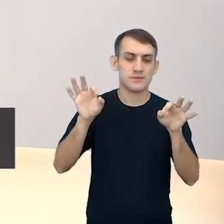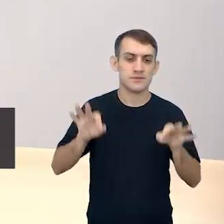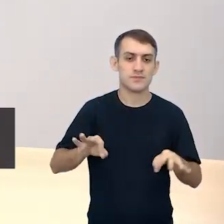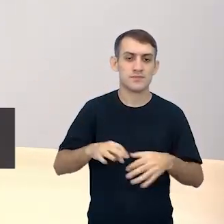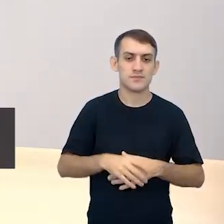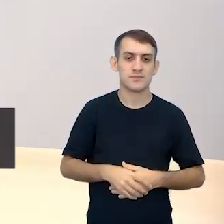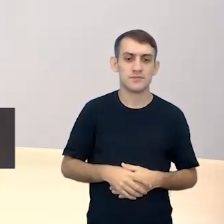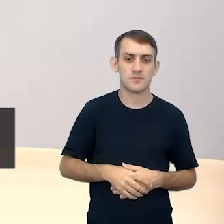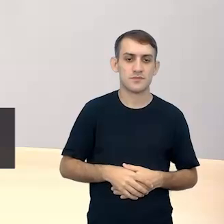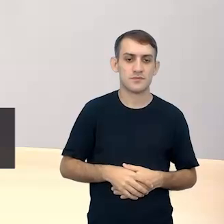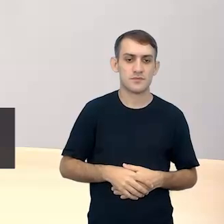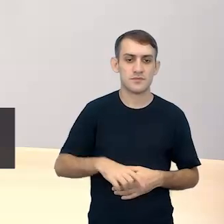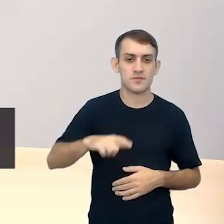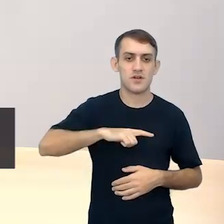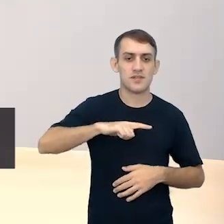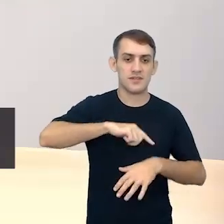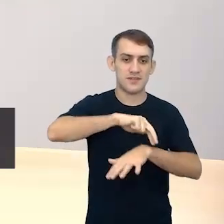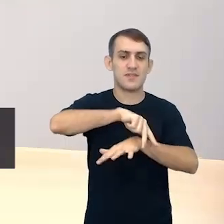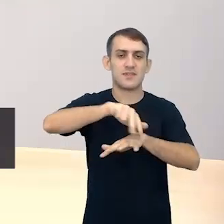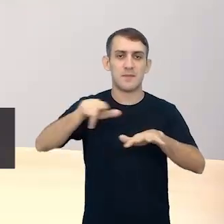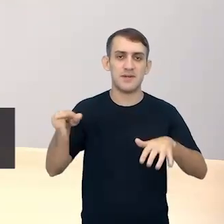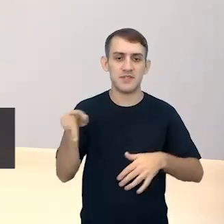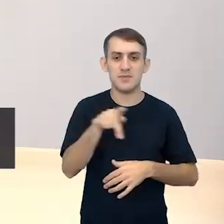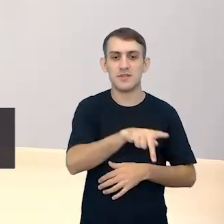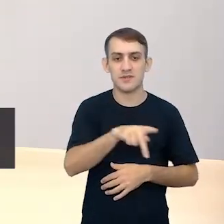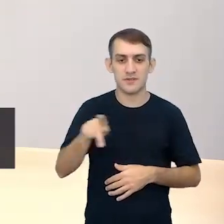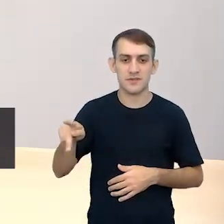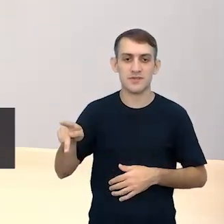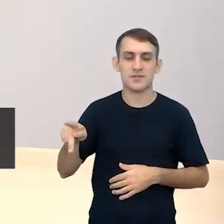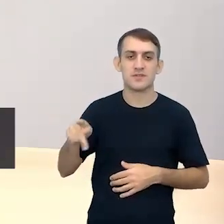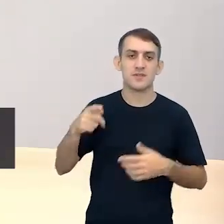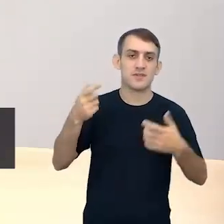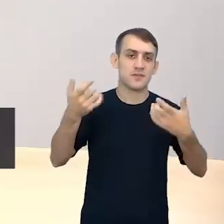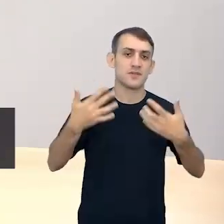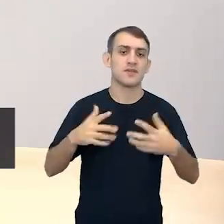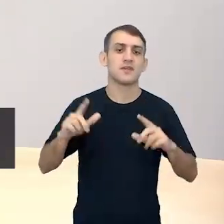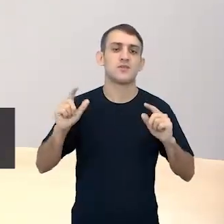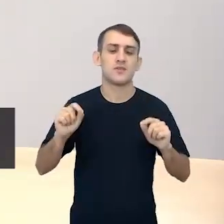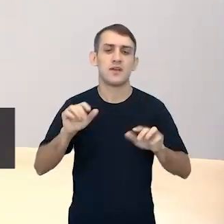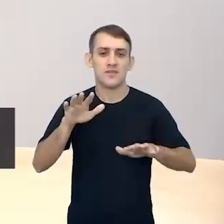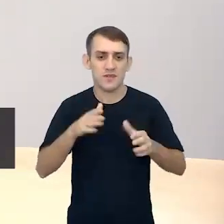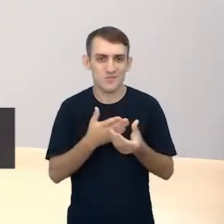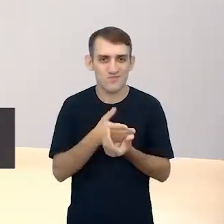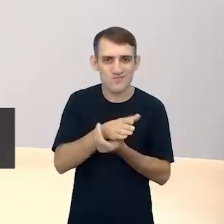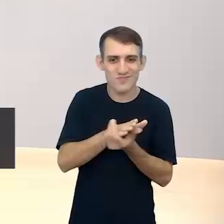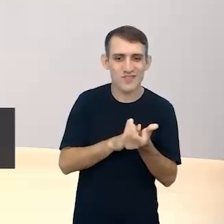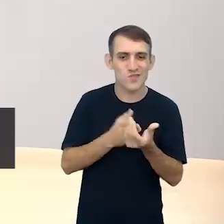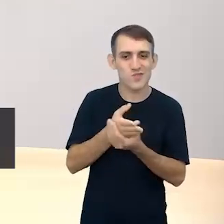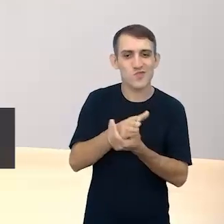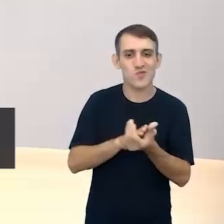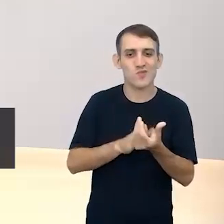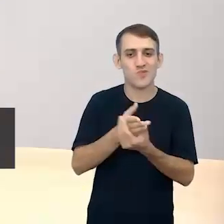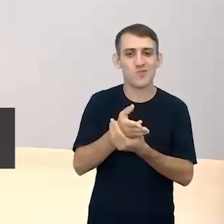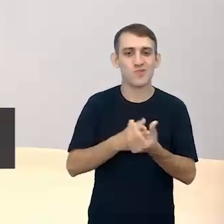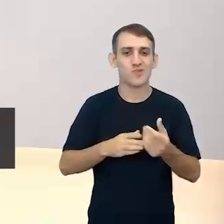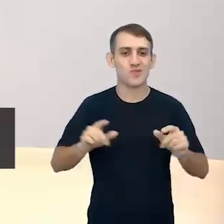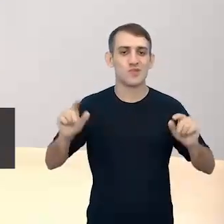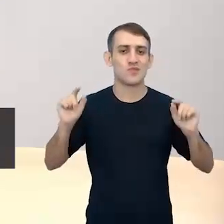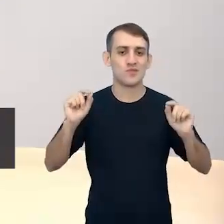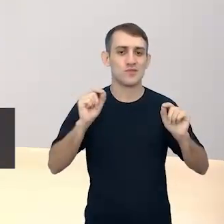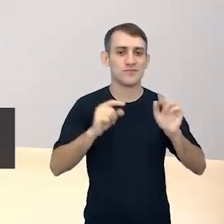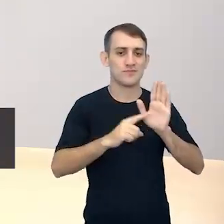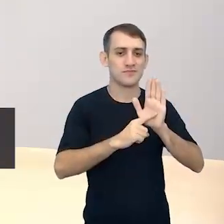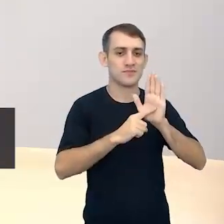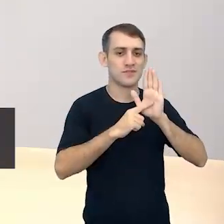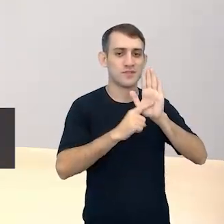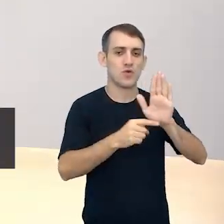deixa eu procurar aqui, que são tantos, eu perdi aqui, que fala que o que incomodou, no caso, foi a apresentação sendo